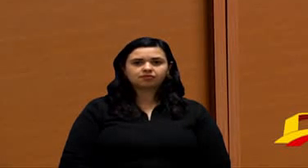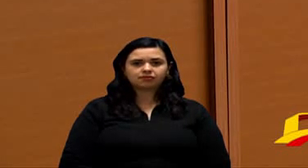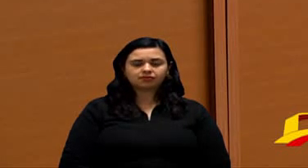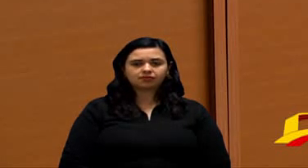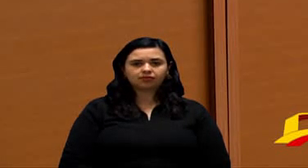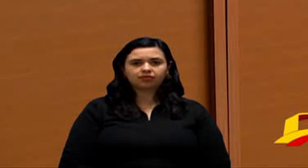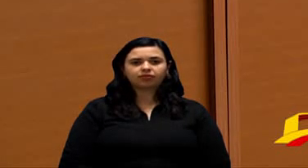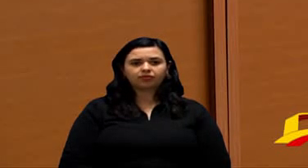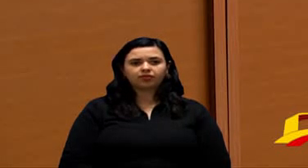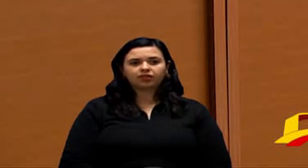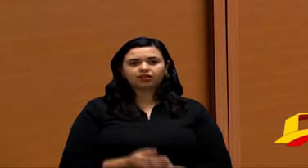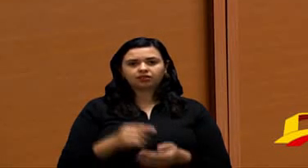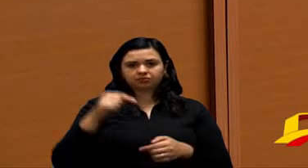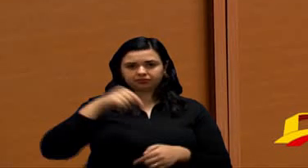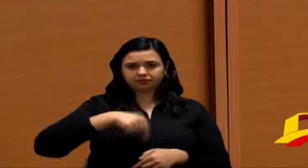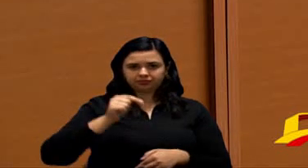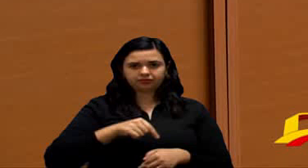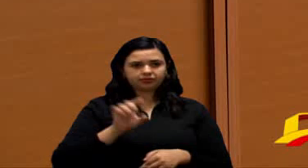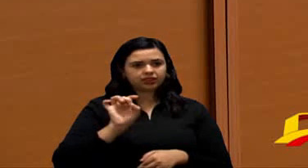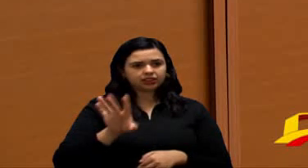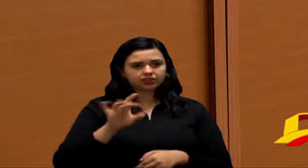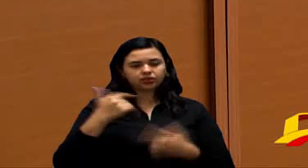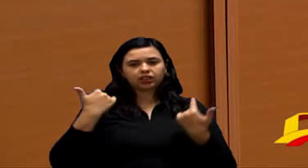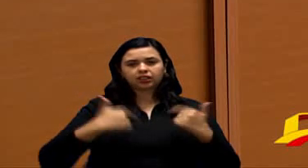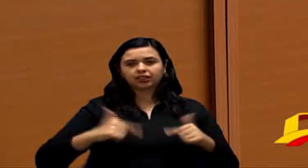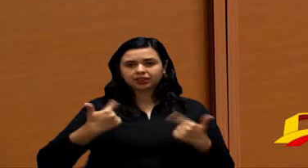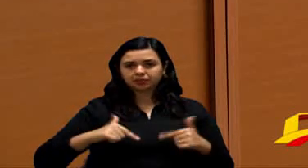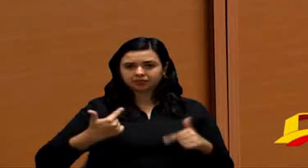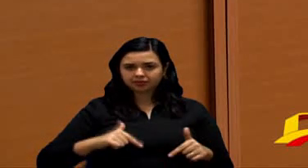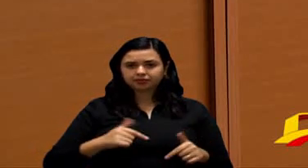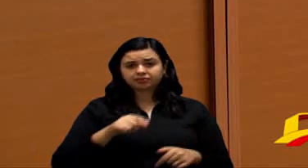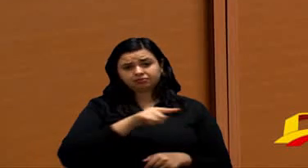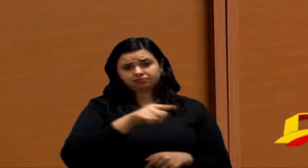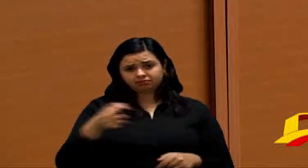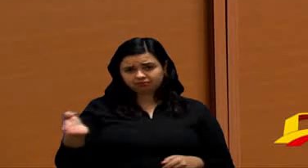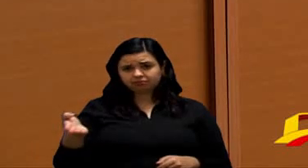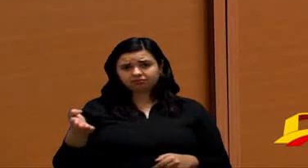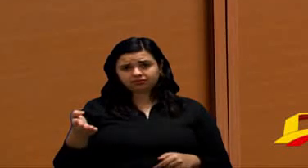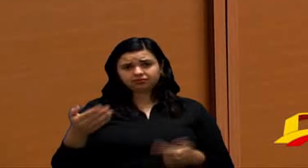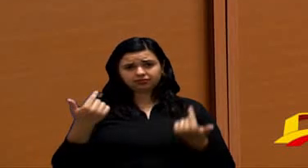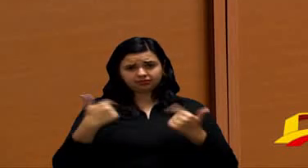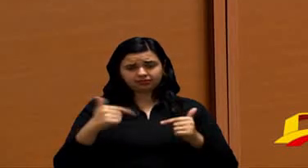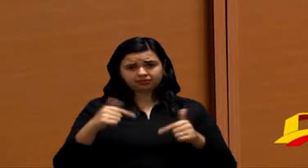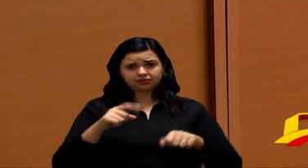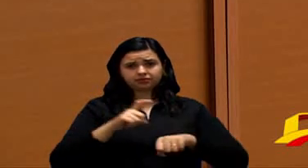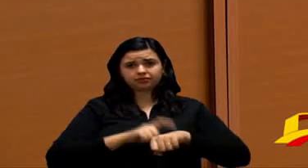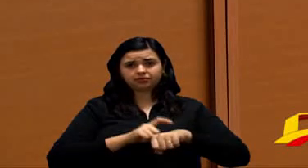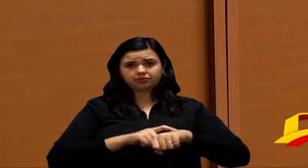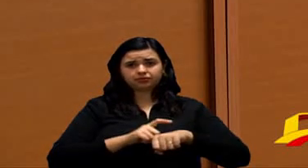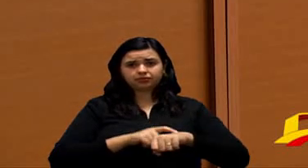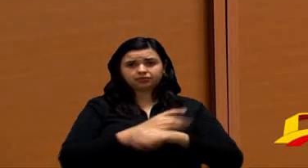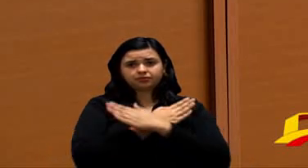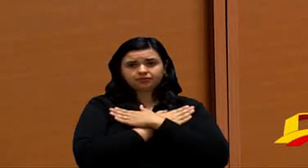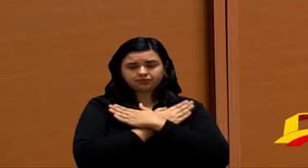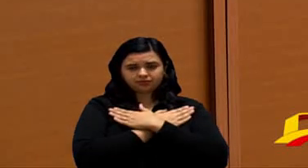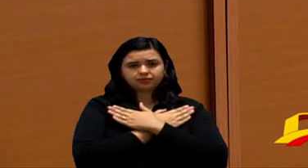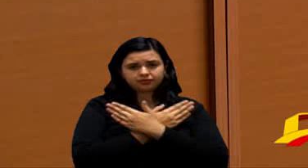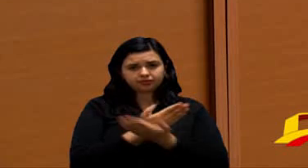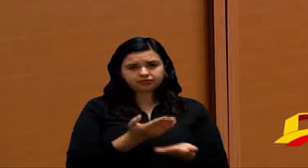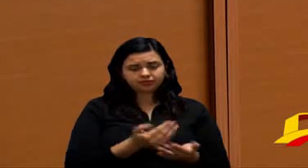aqui só tem Trabalhador gente porque veja só o trabalho de vocês vocês estão aqui no horário de folga nós estamos lutadores